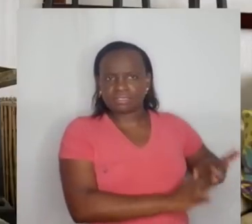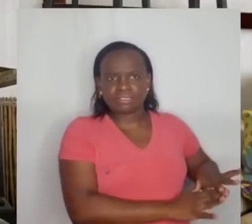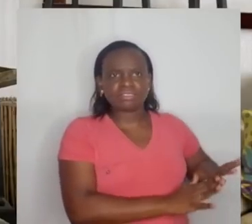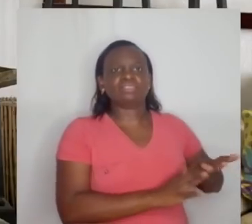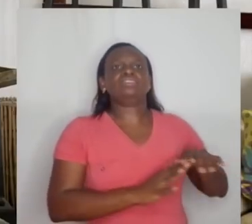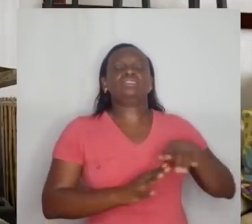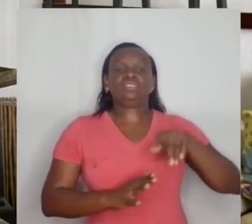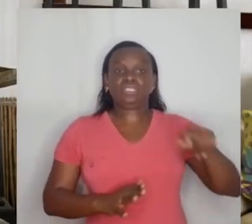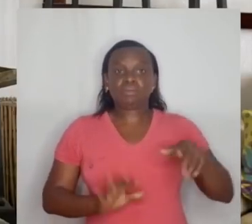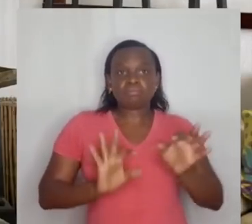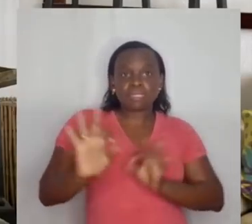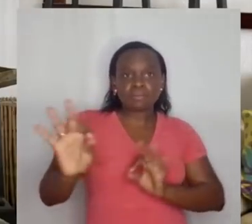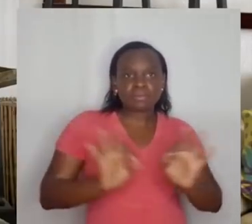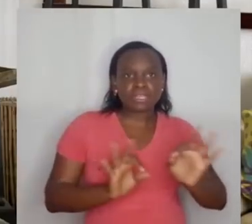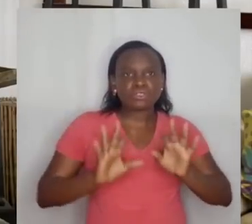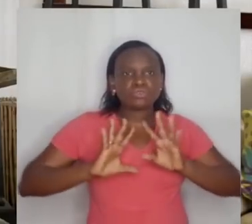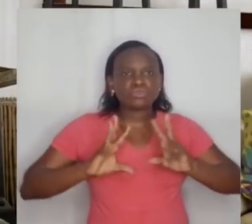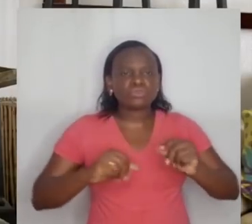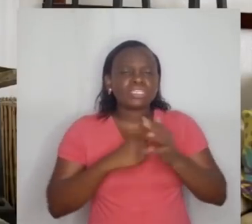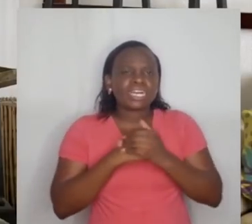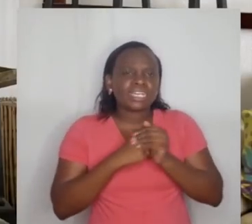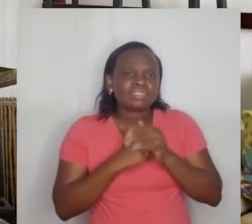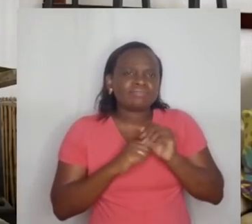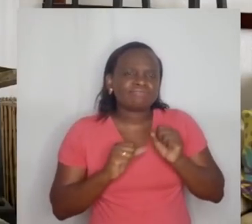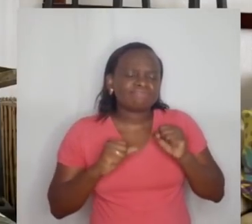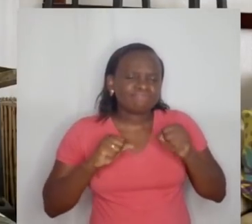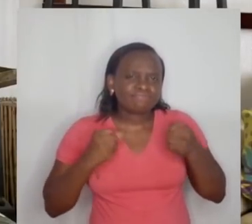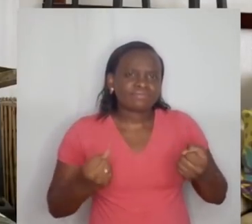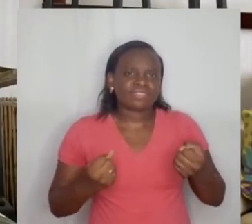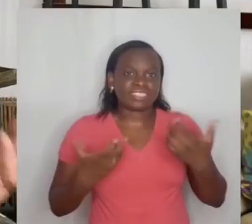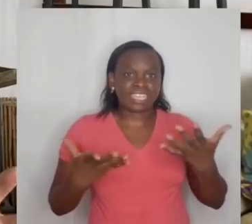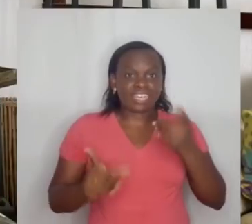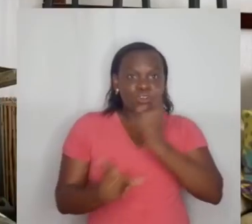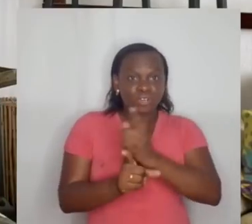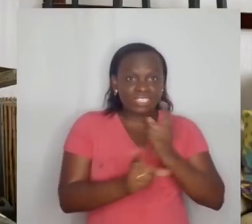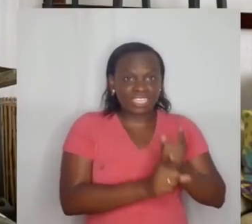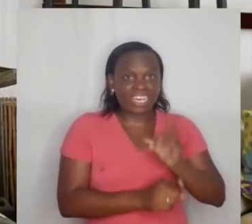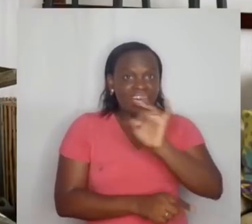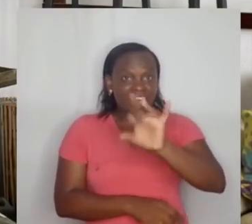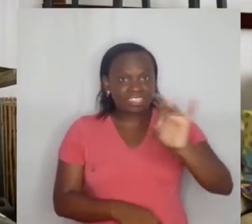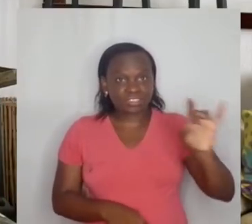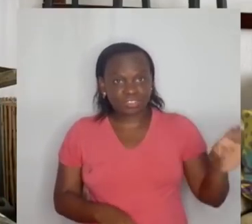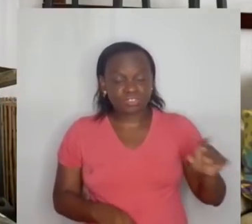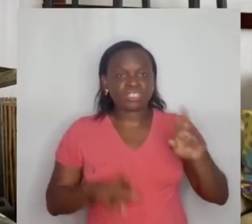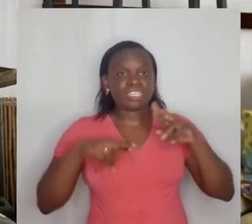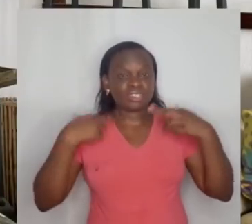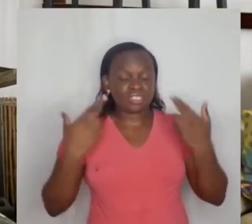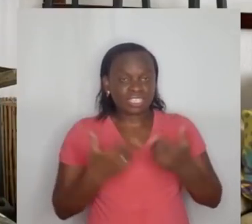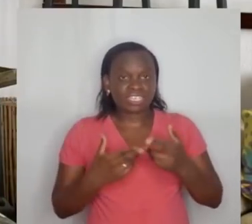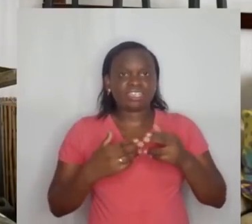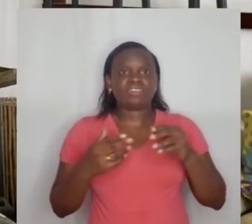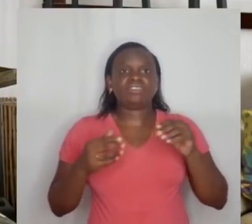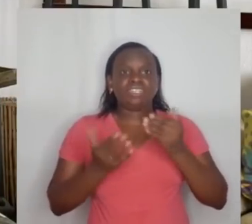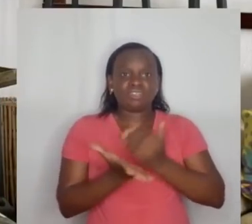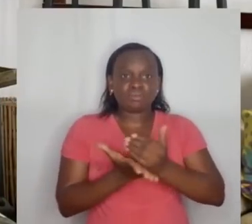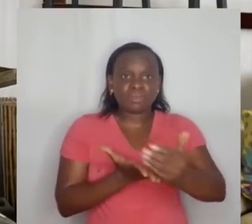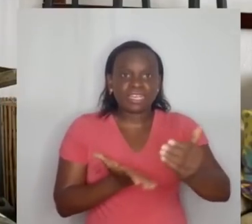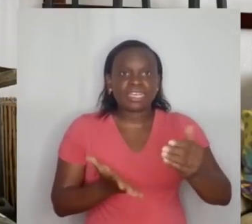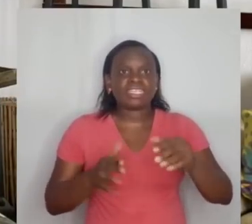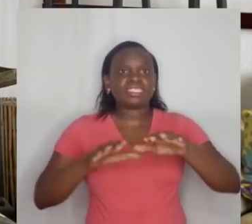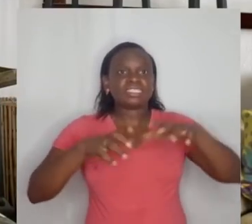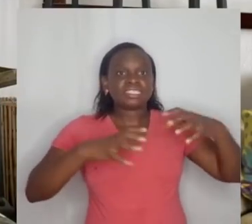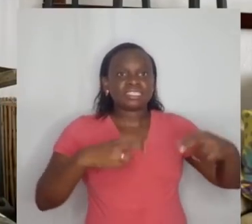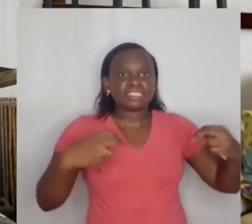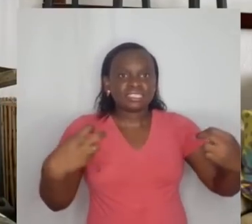as incertezas, preparamos tudo com muito carinho. Esperamos encontrar cada um de vocês na conferência de abertura,